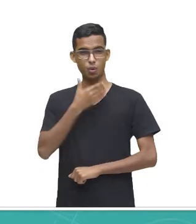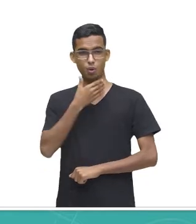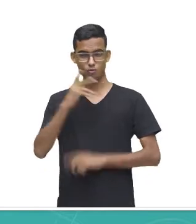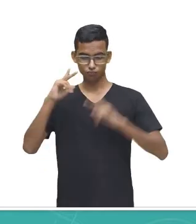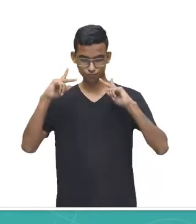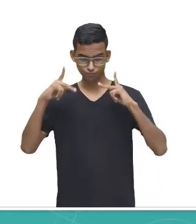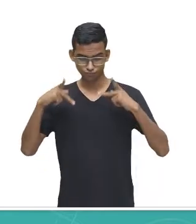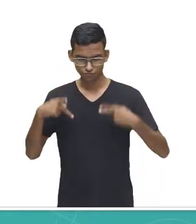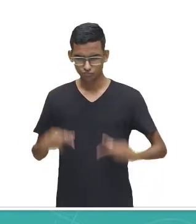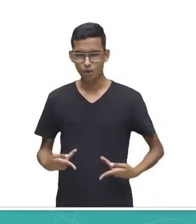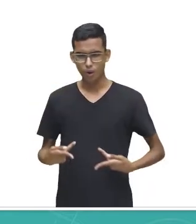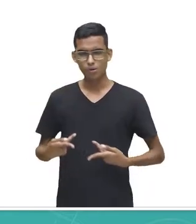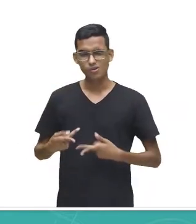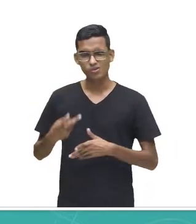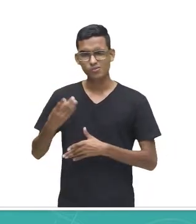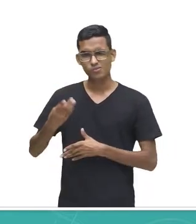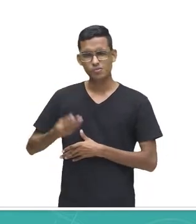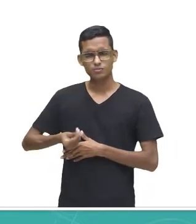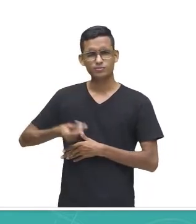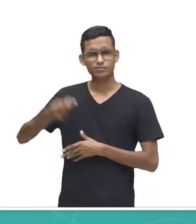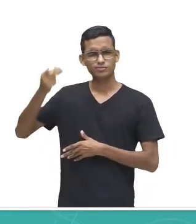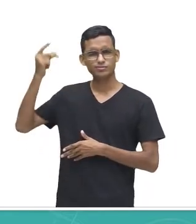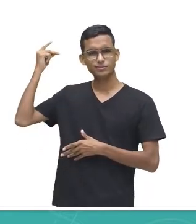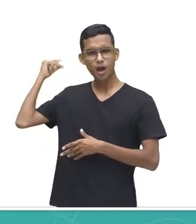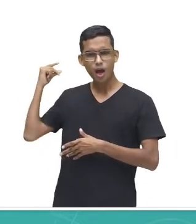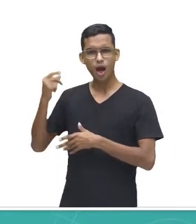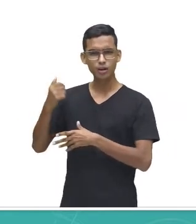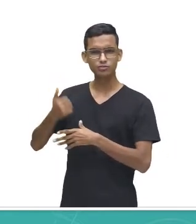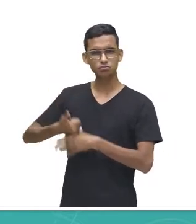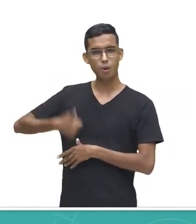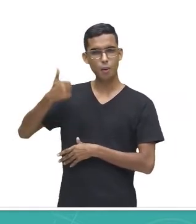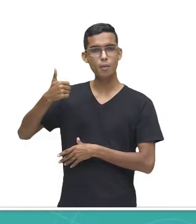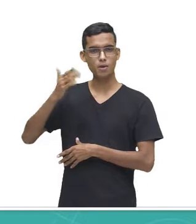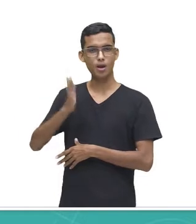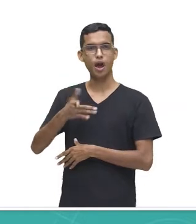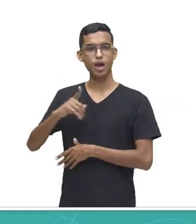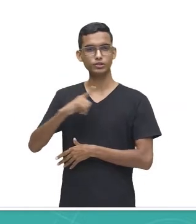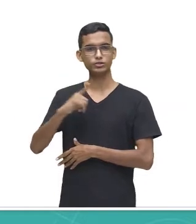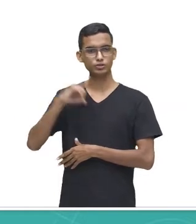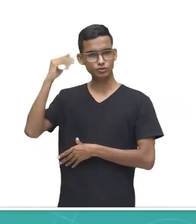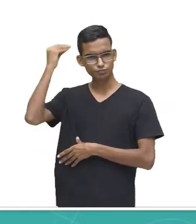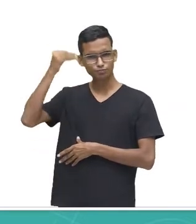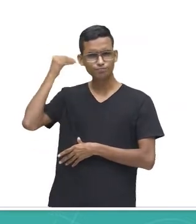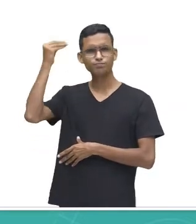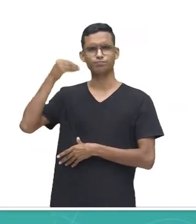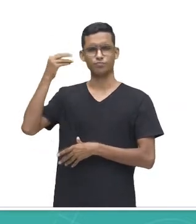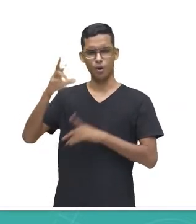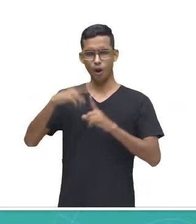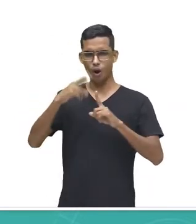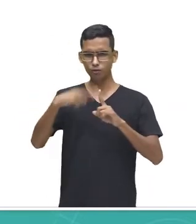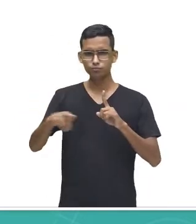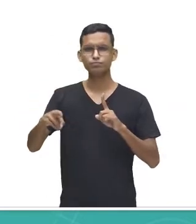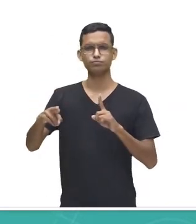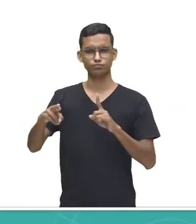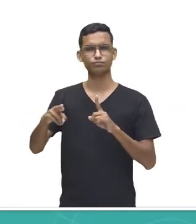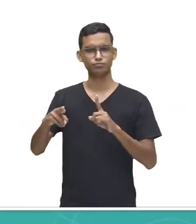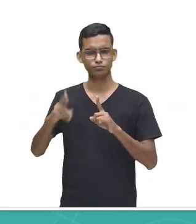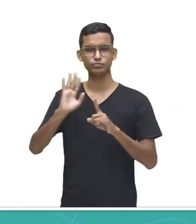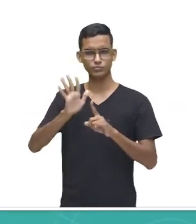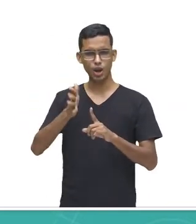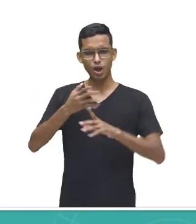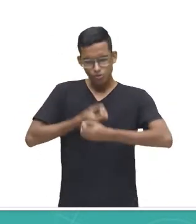eles já tinham a sua experiência religiosa, já expressavam a sua